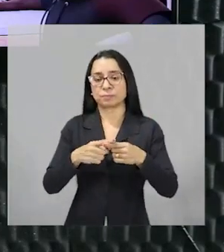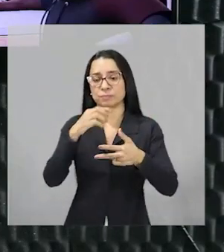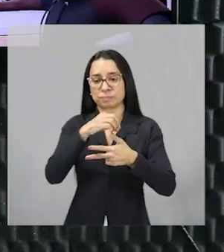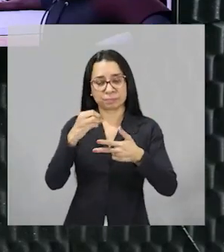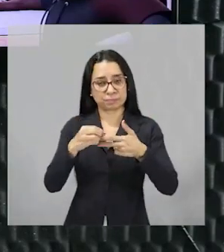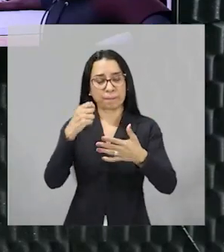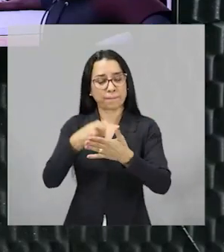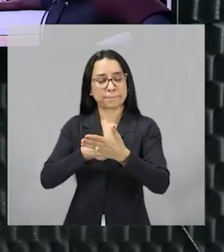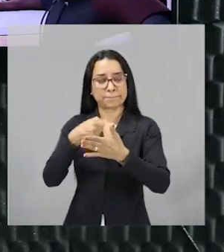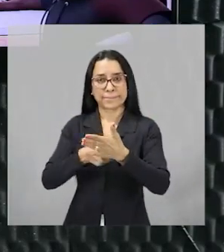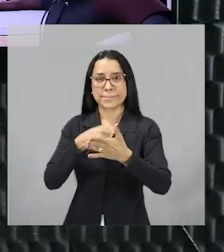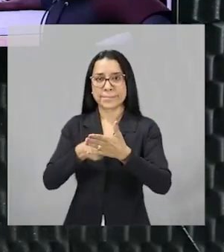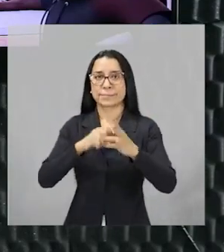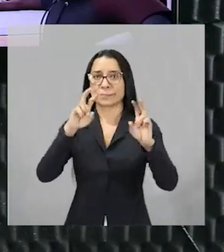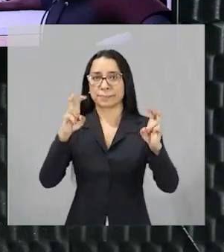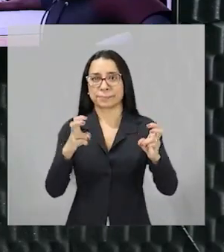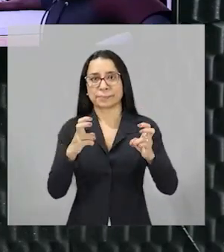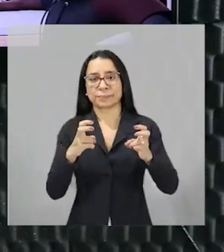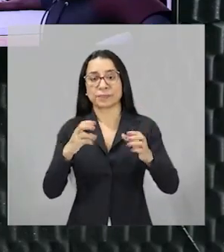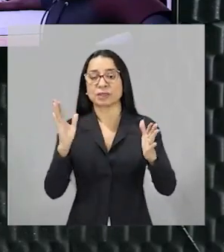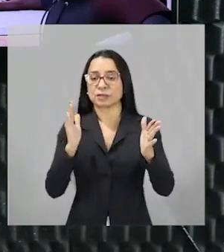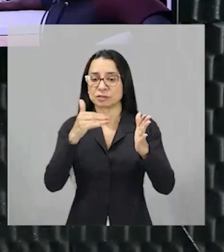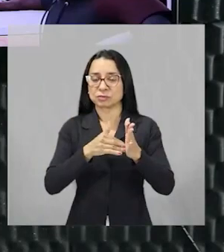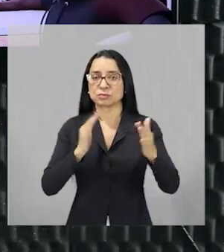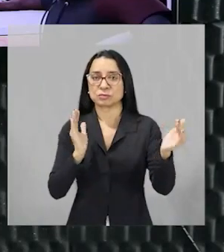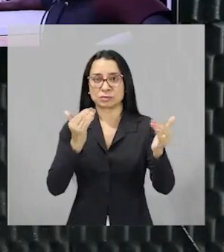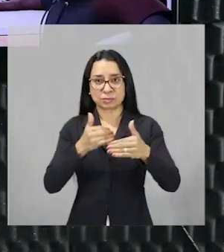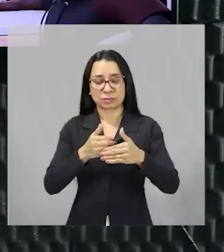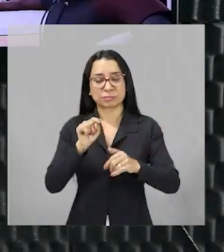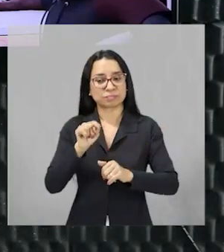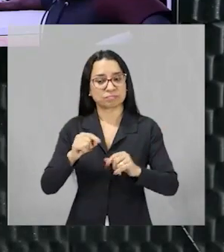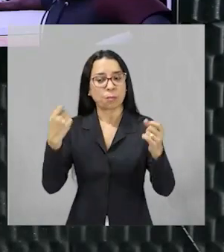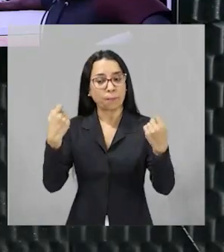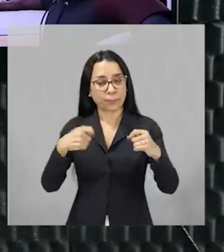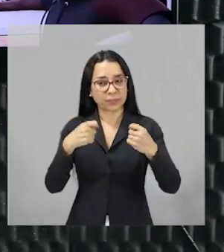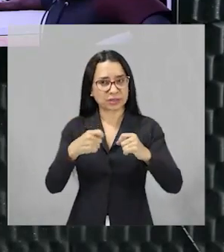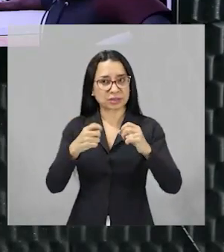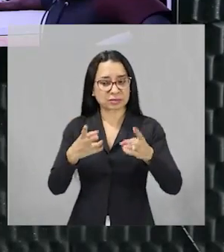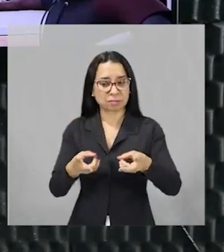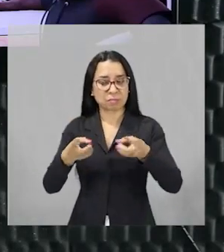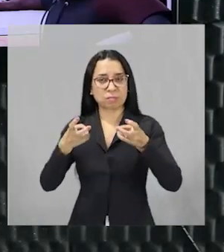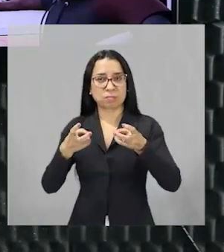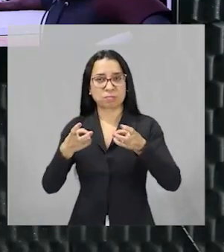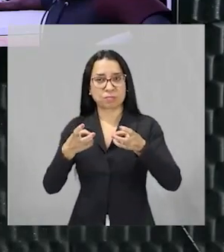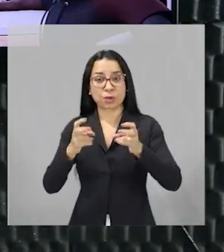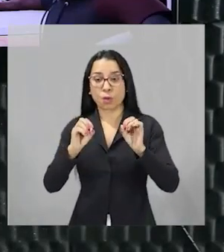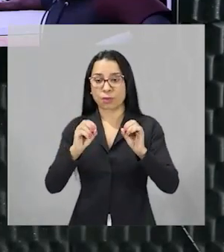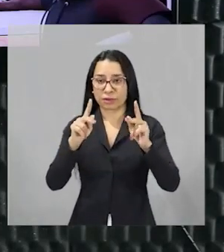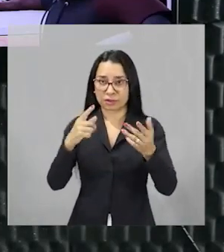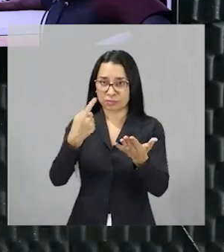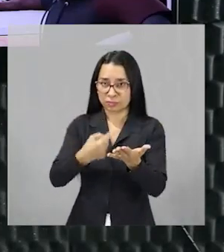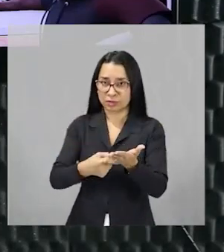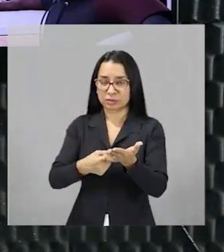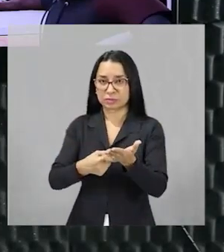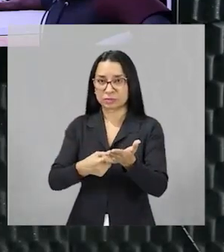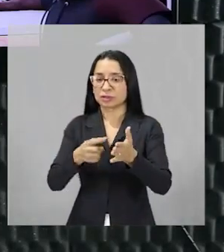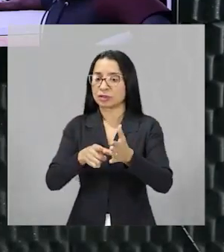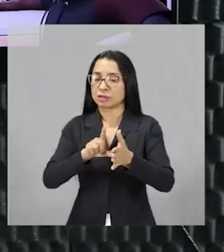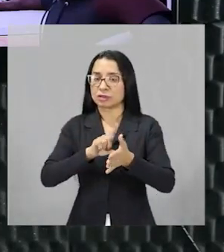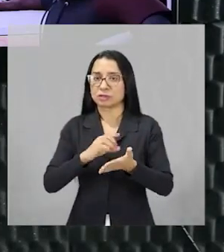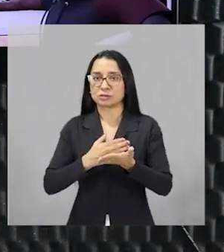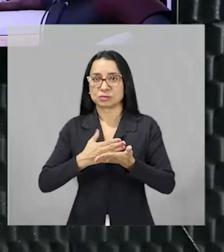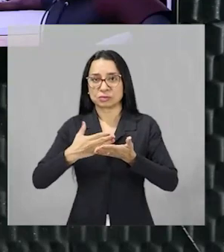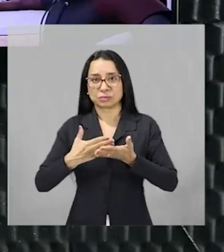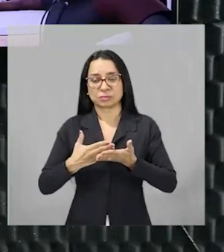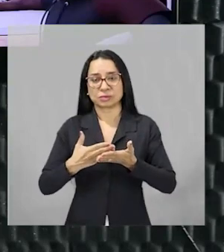cobrando muito essa temática, tá certo? Nas últimas provas e tu precisa estar muito atento. Fechou? Então, antes da gente começar, não esquece